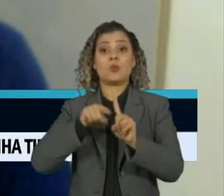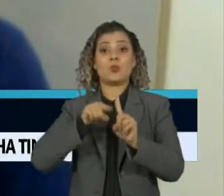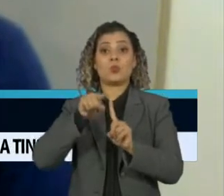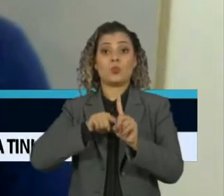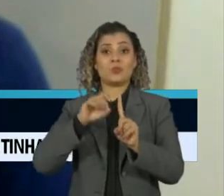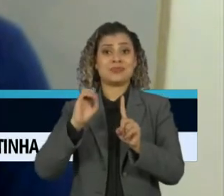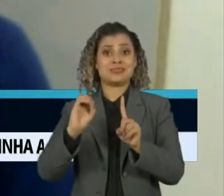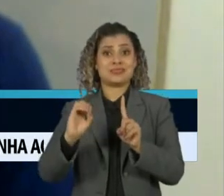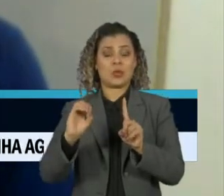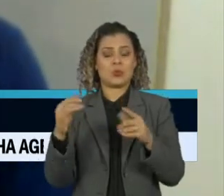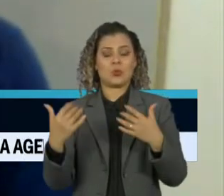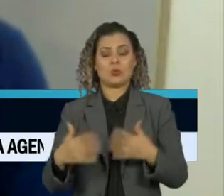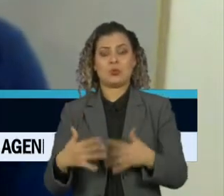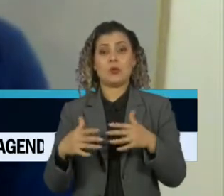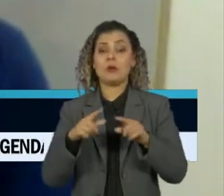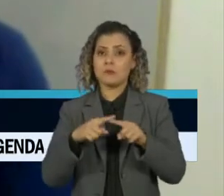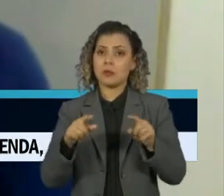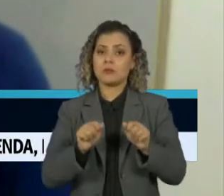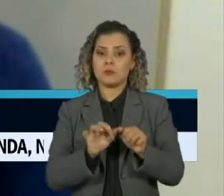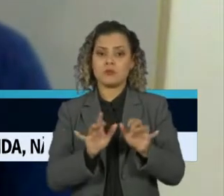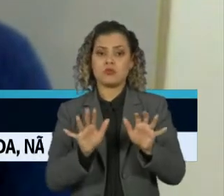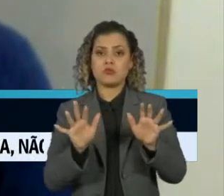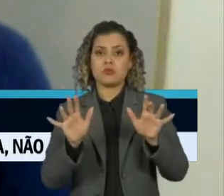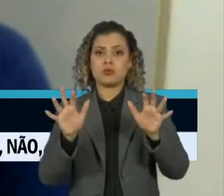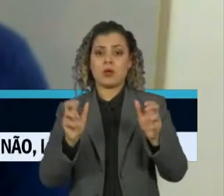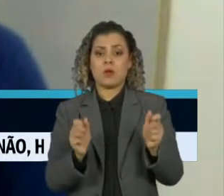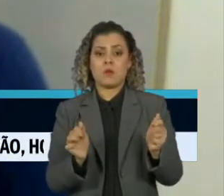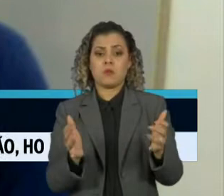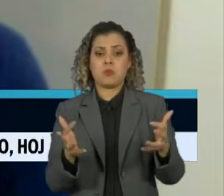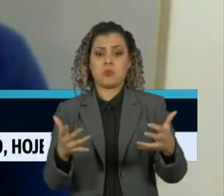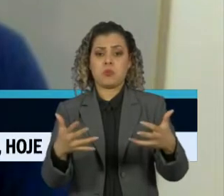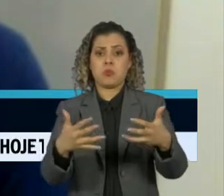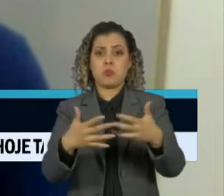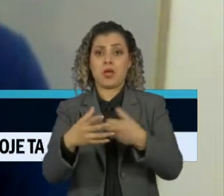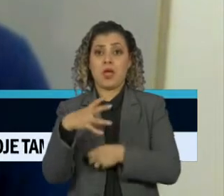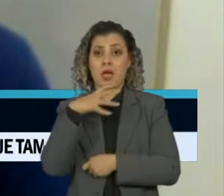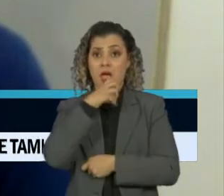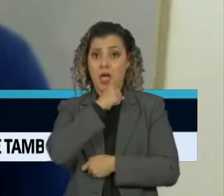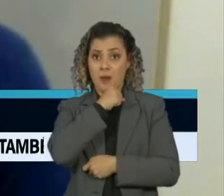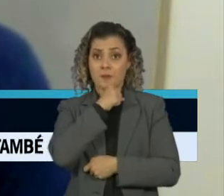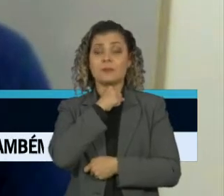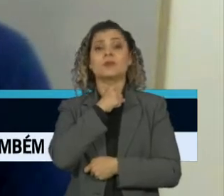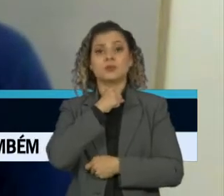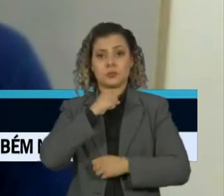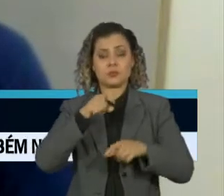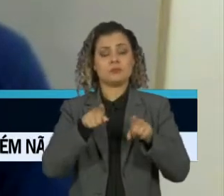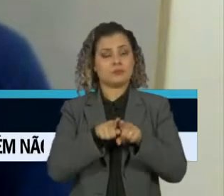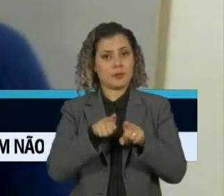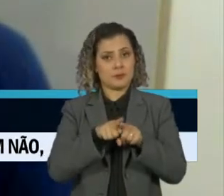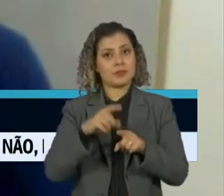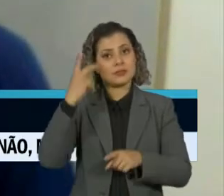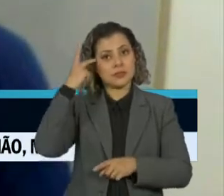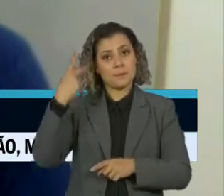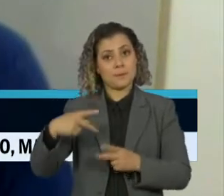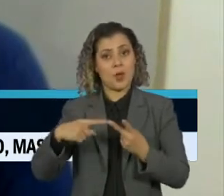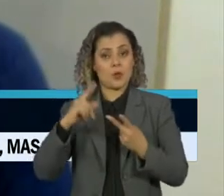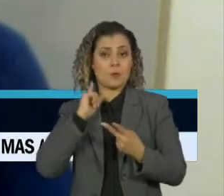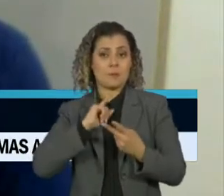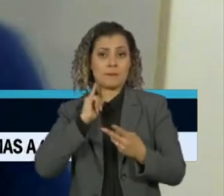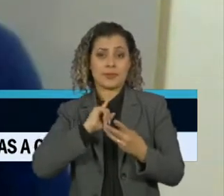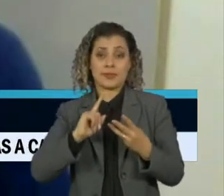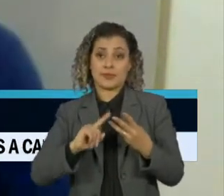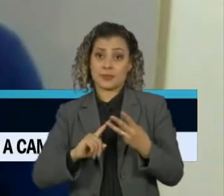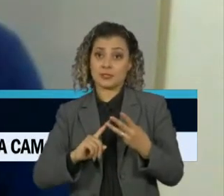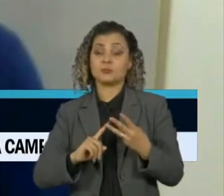celsius e ela avança rapidamente pelo centro é de são paulo minas